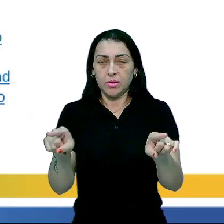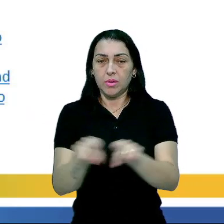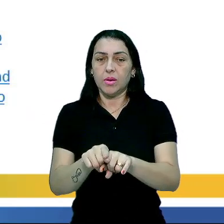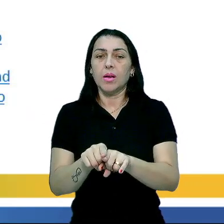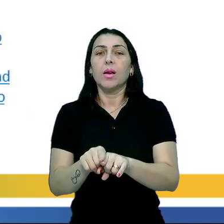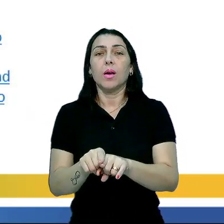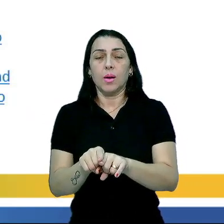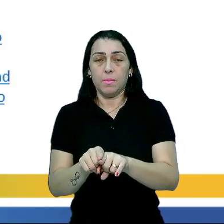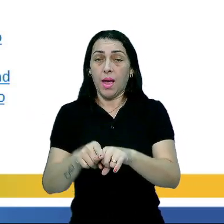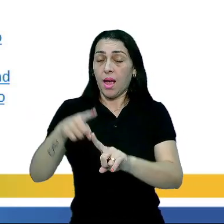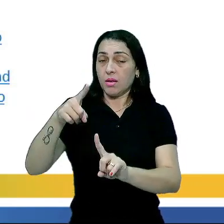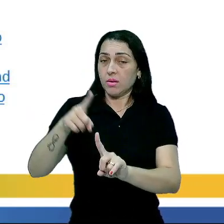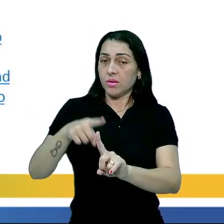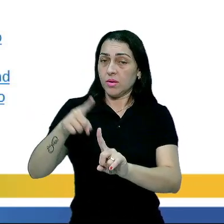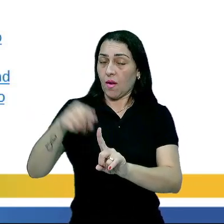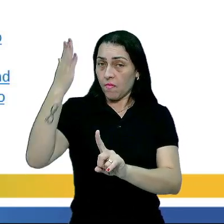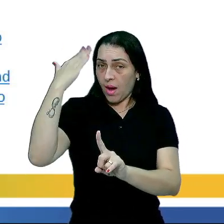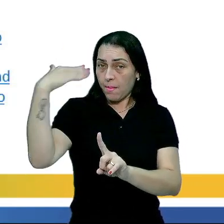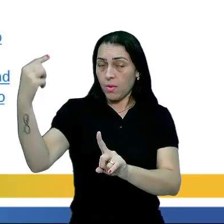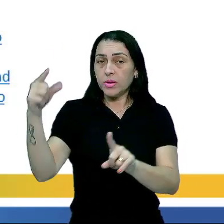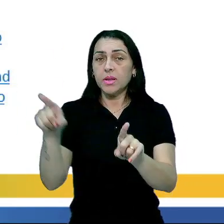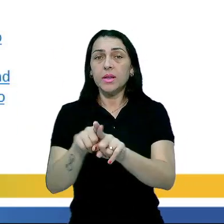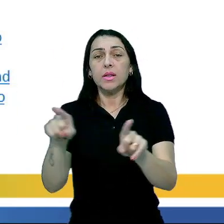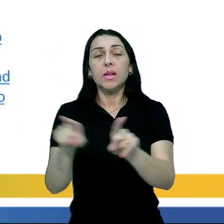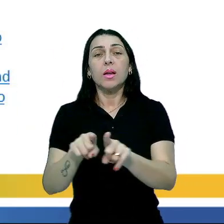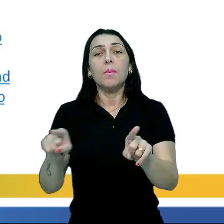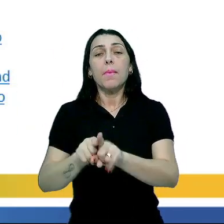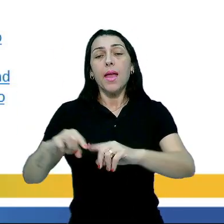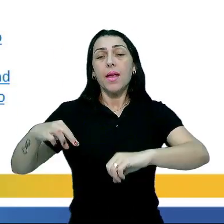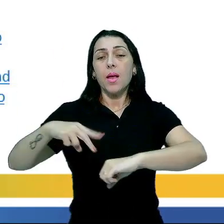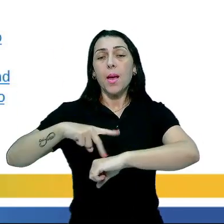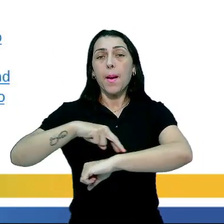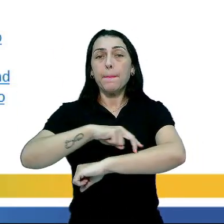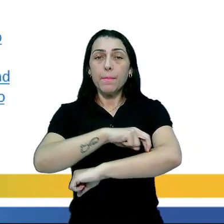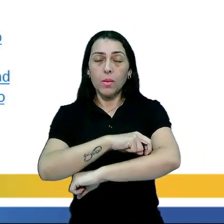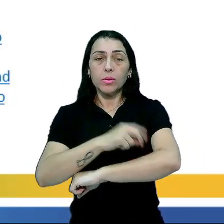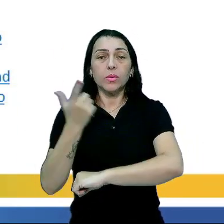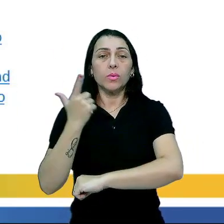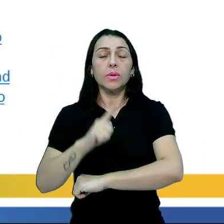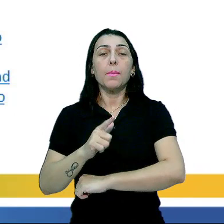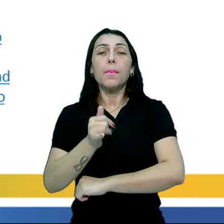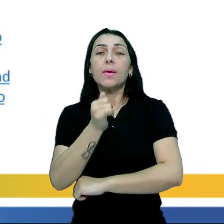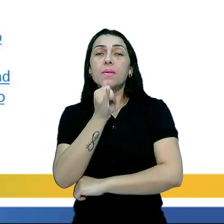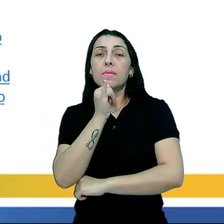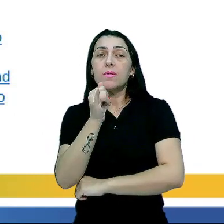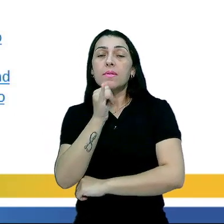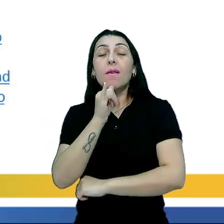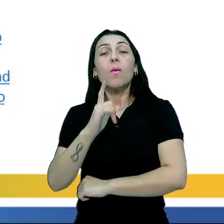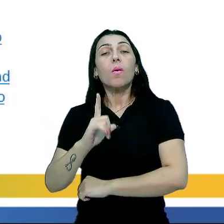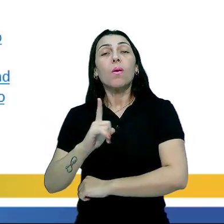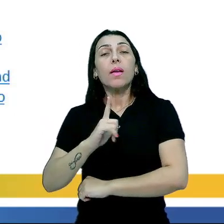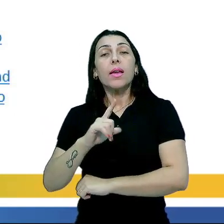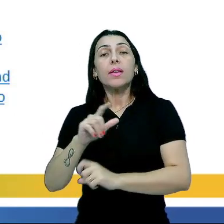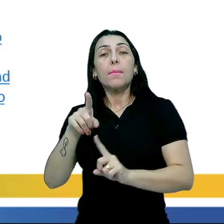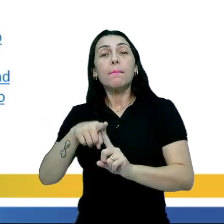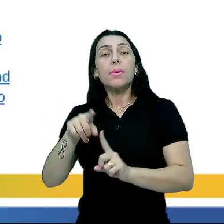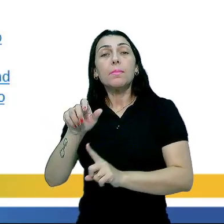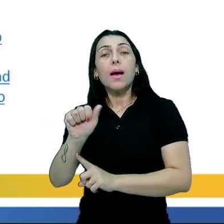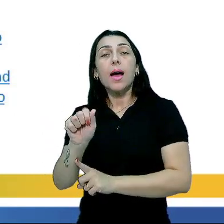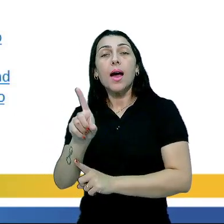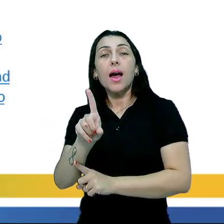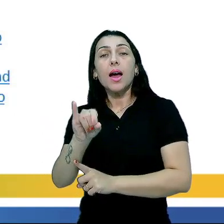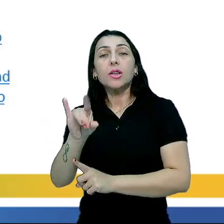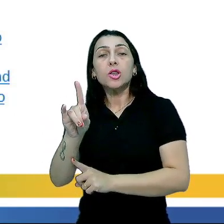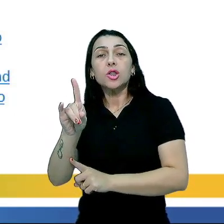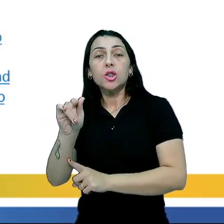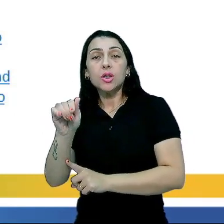eternizar marcas e digitar tendências. Por exemplo, eu conheço a marca Adidas, é uma marca